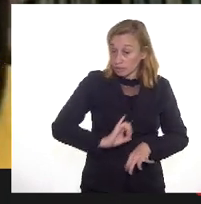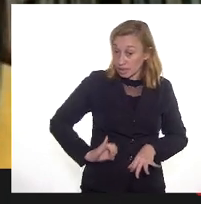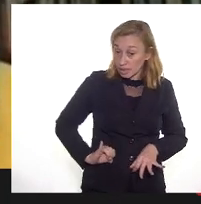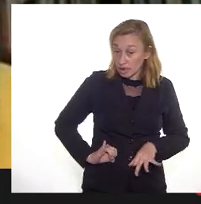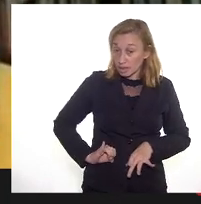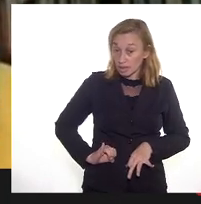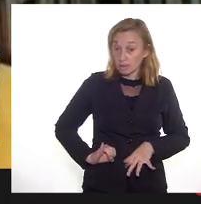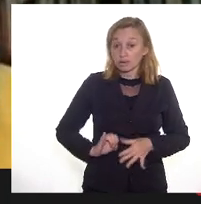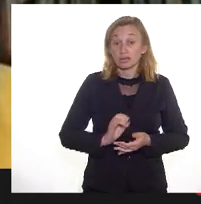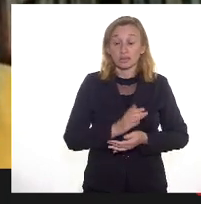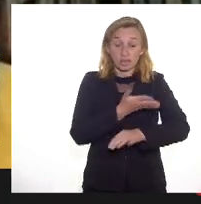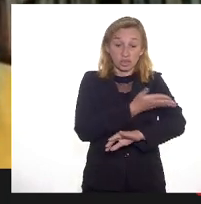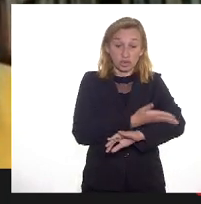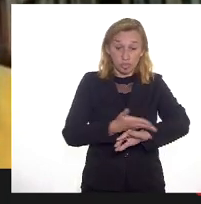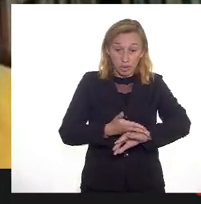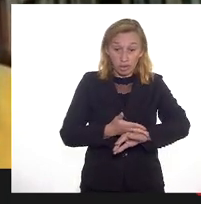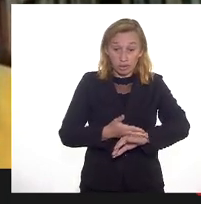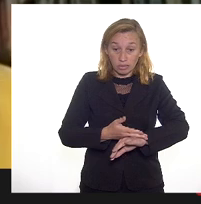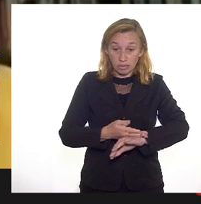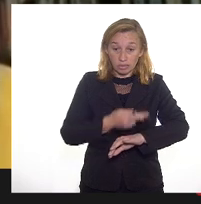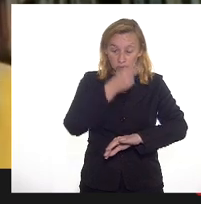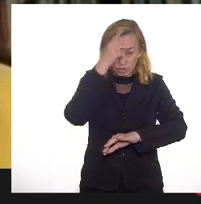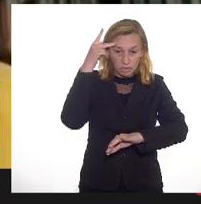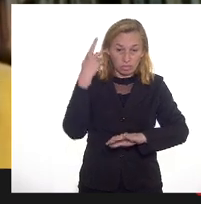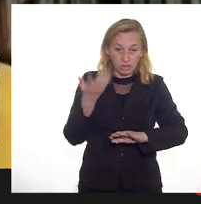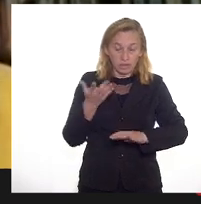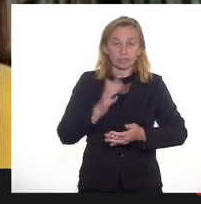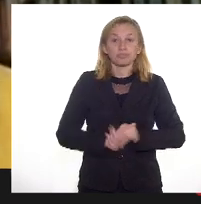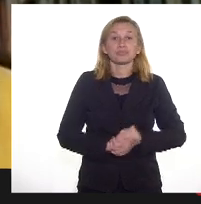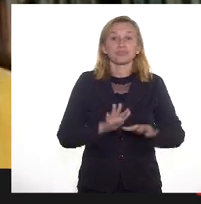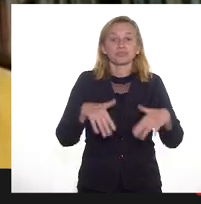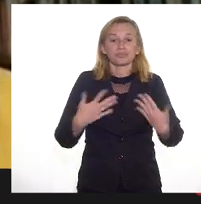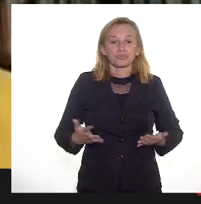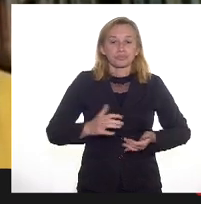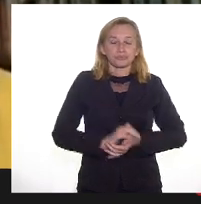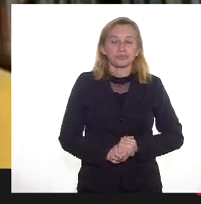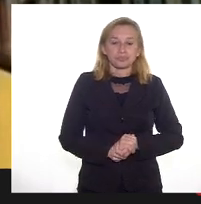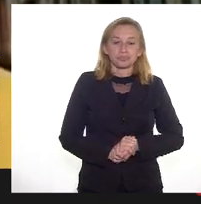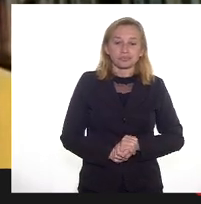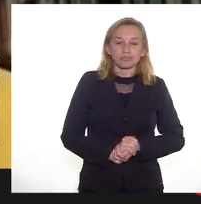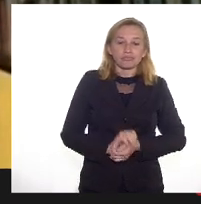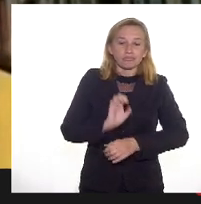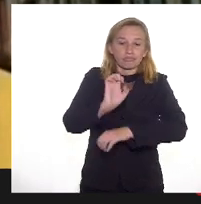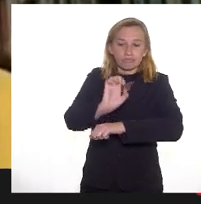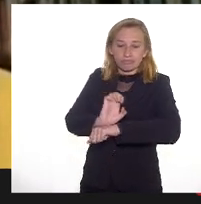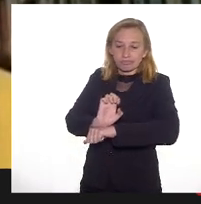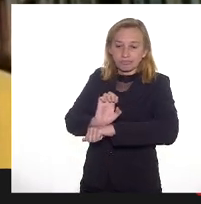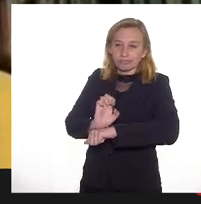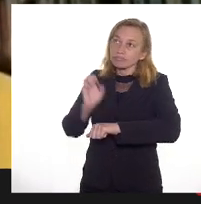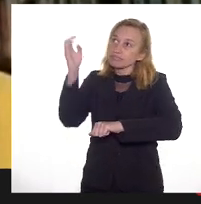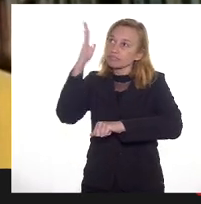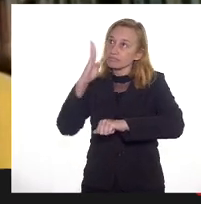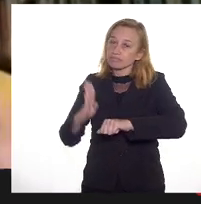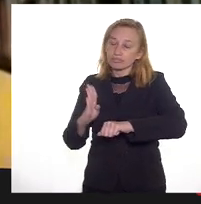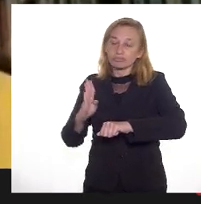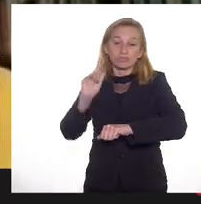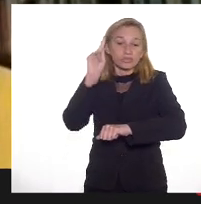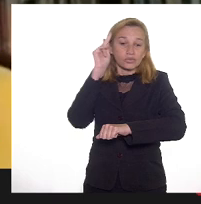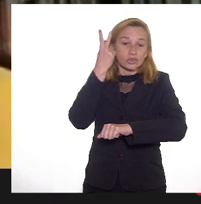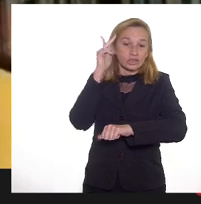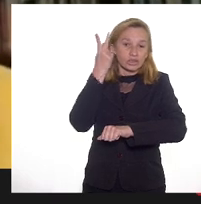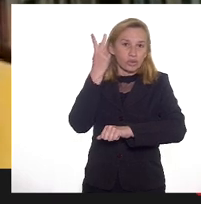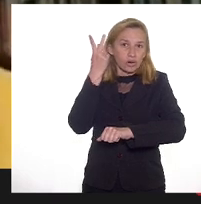de branqueamento, né, dessa população. Então, portanto, o Estado aparece no Brasil, na história do Brasil,